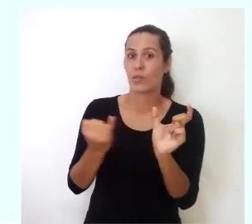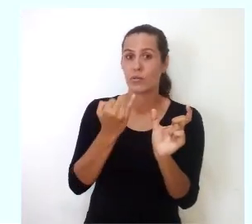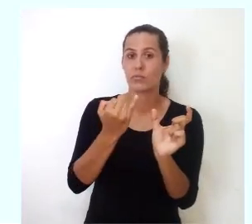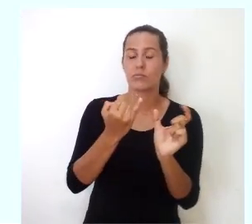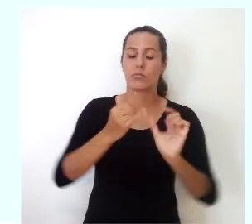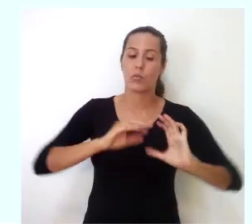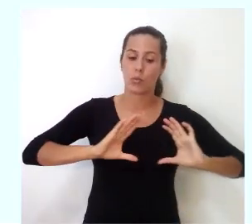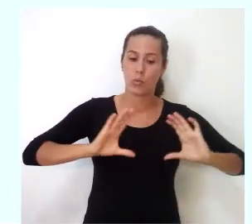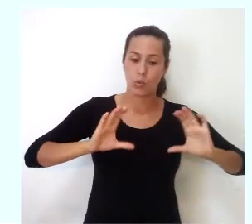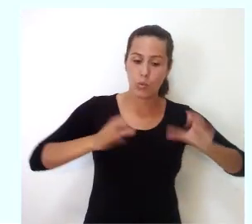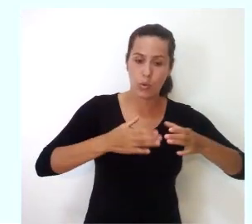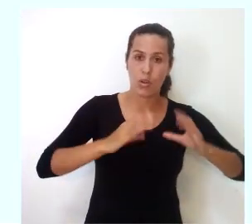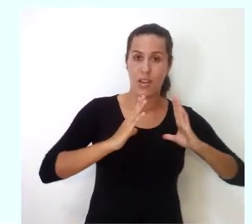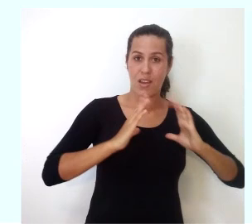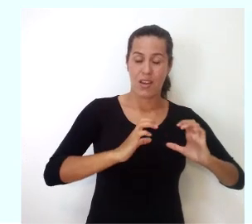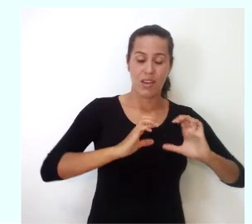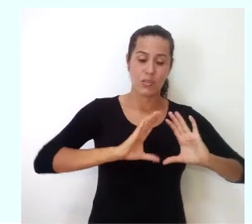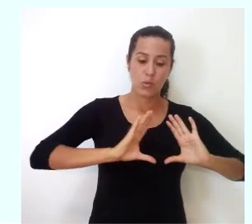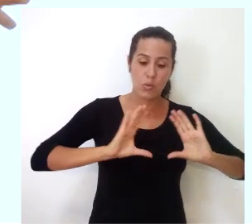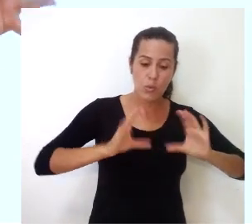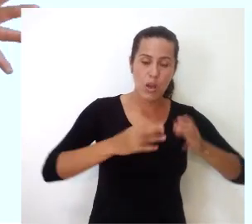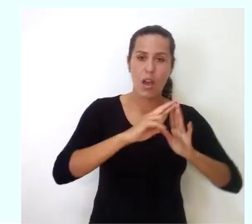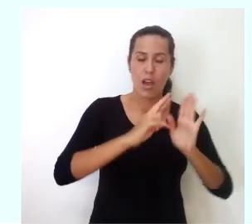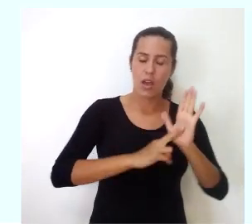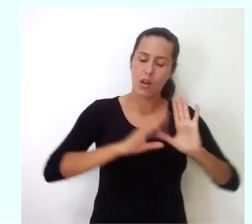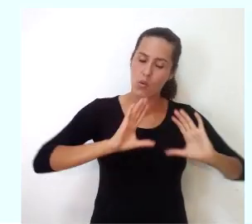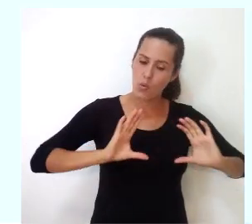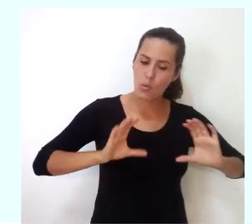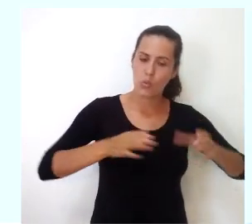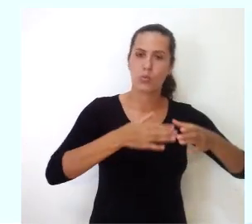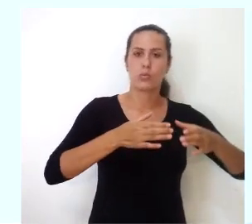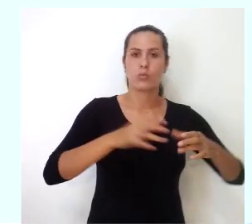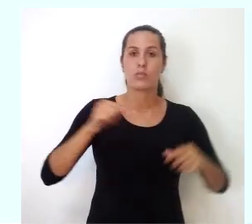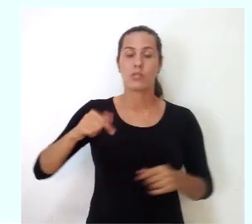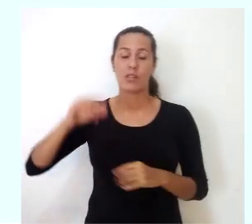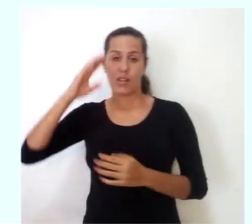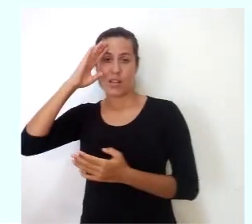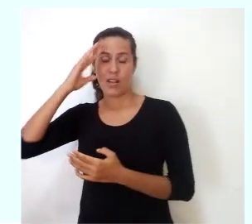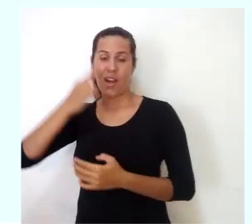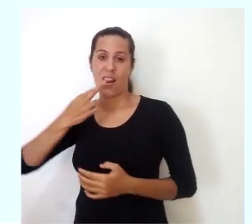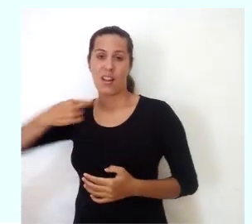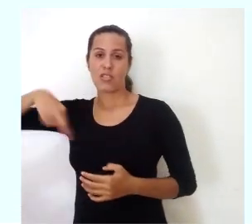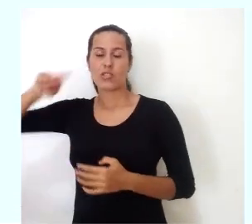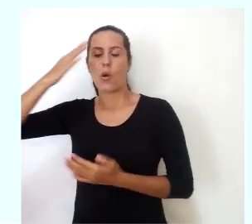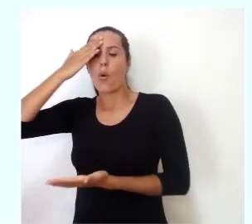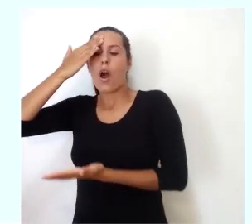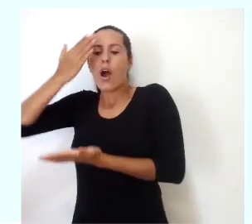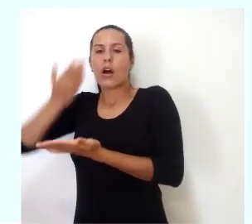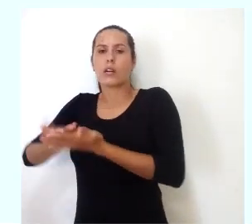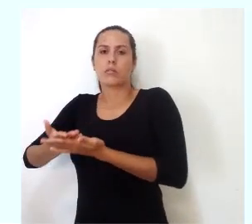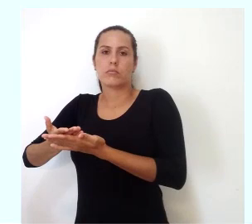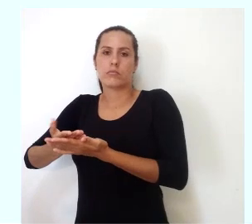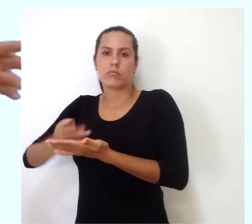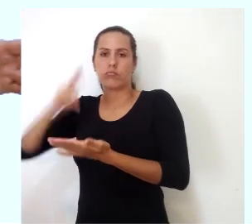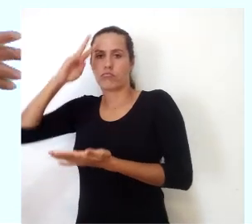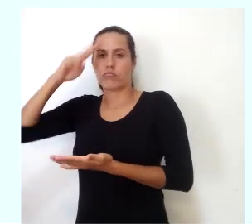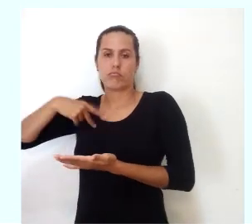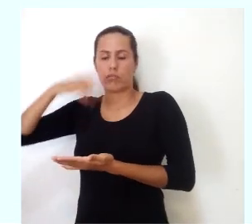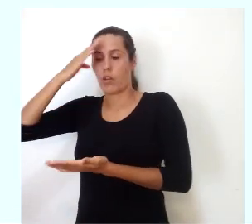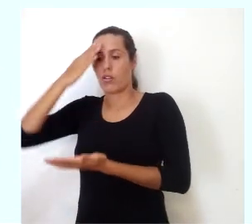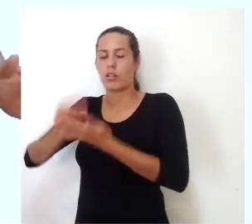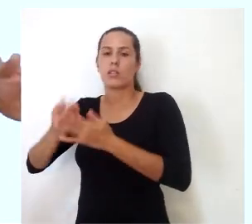de regras, certo? E a religião é uma crença em algo superior. Então prestem bem atenção.